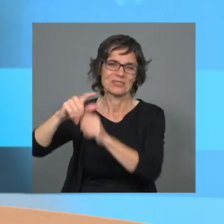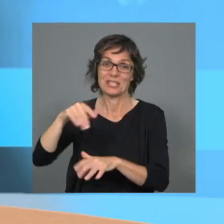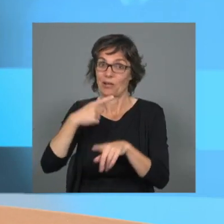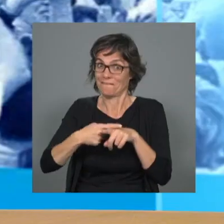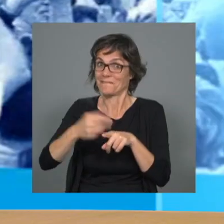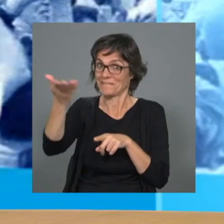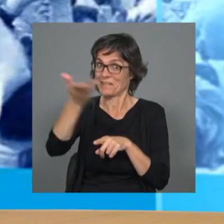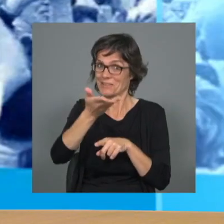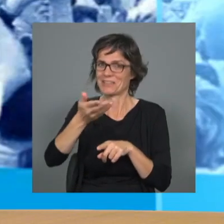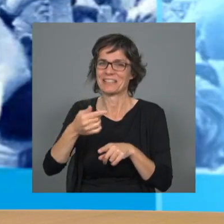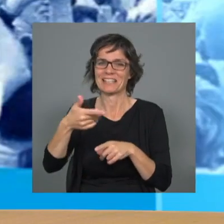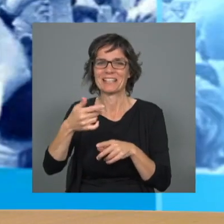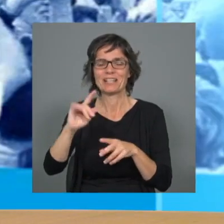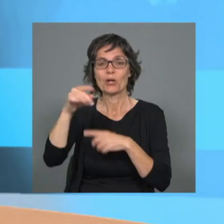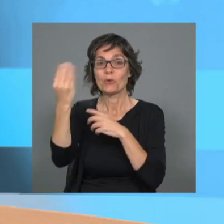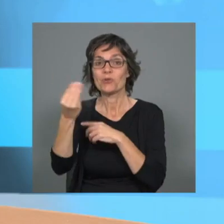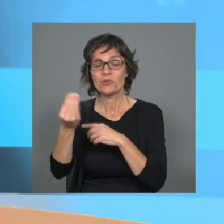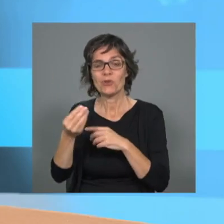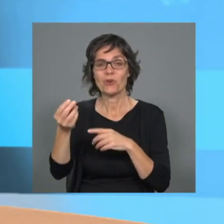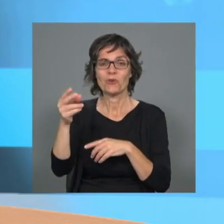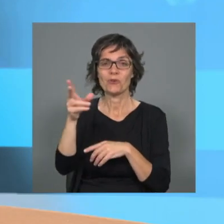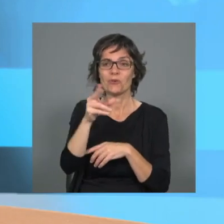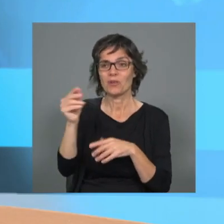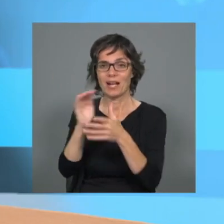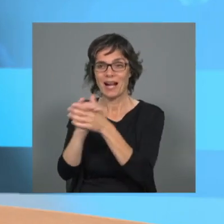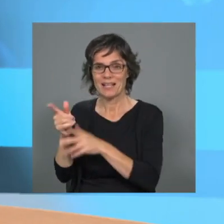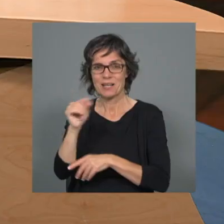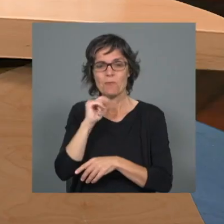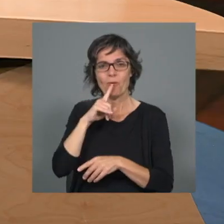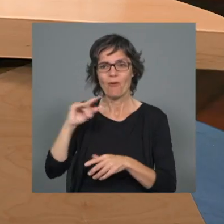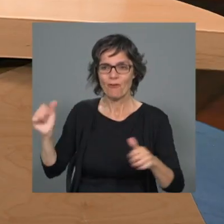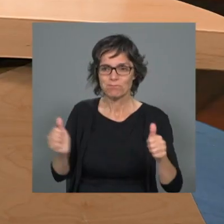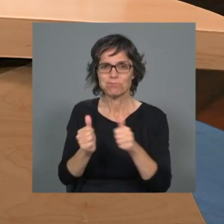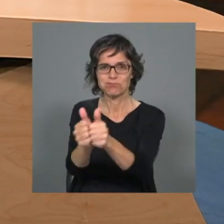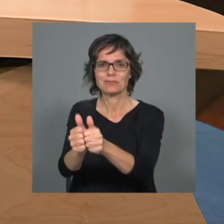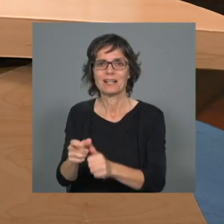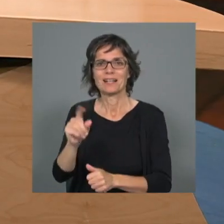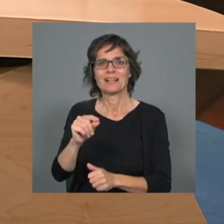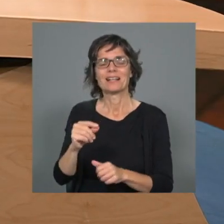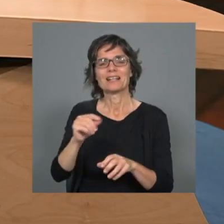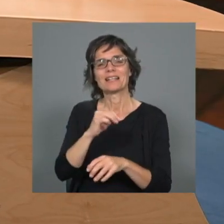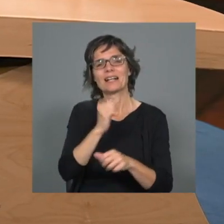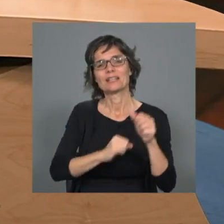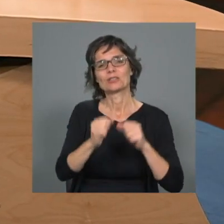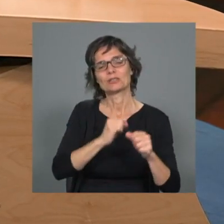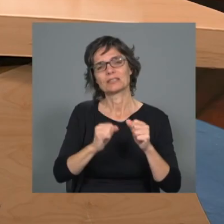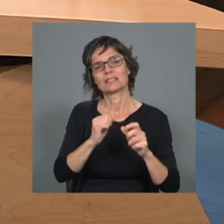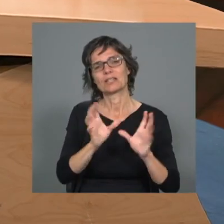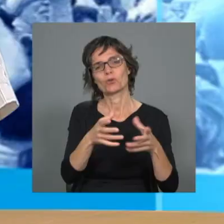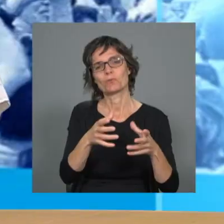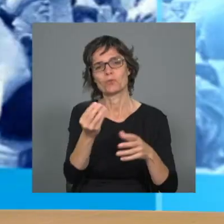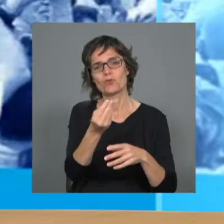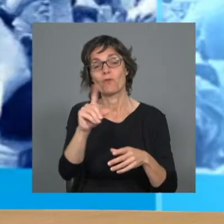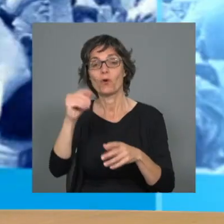O convite a que outros jovens, outros casais entrem ou nas equipas jovens ou nas equipas de Nossa Senhora e façam também eles este